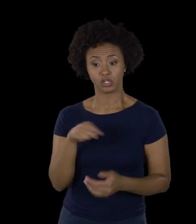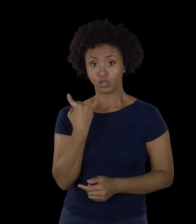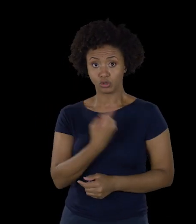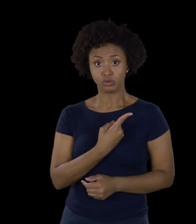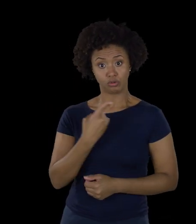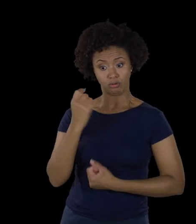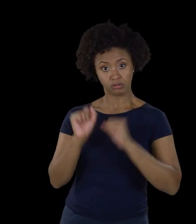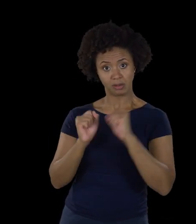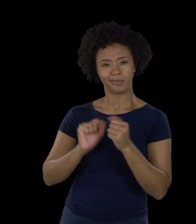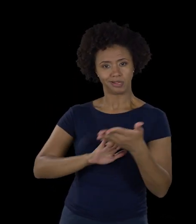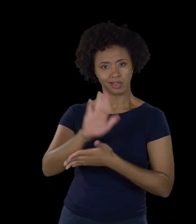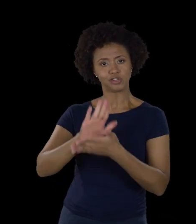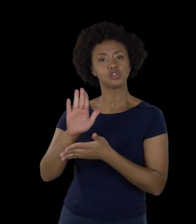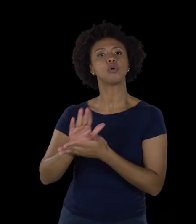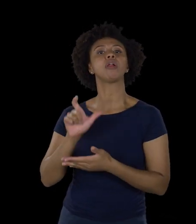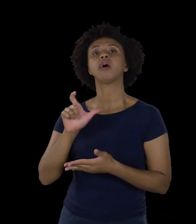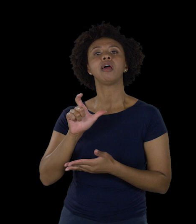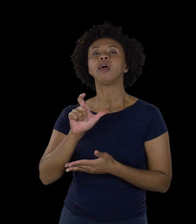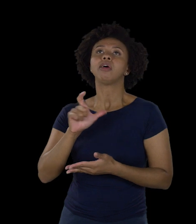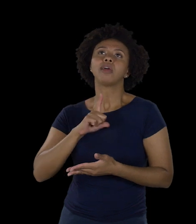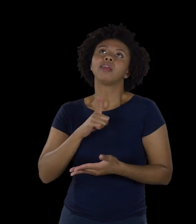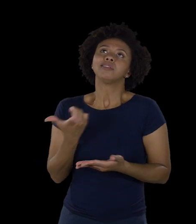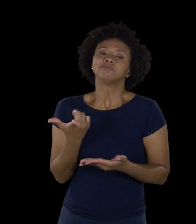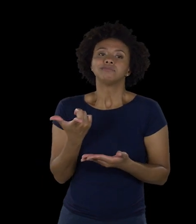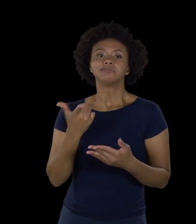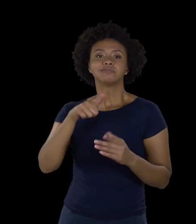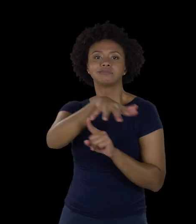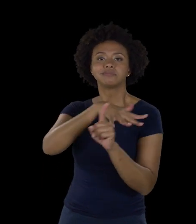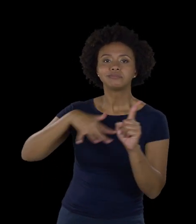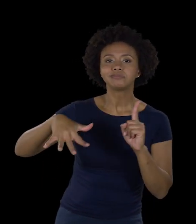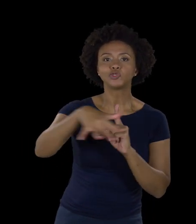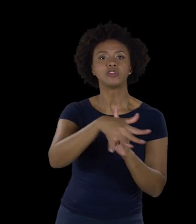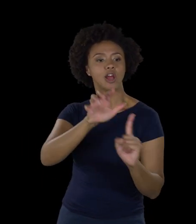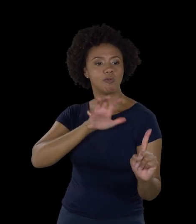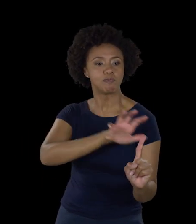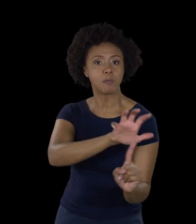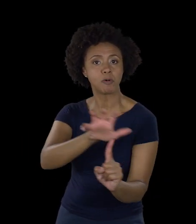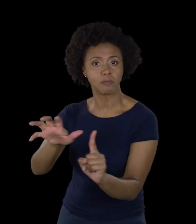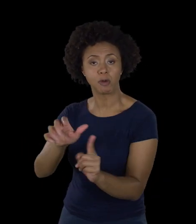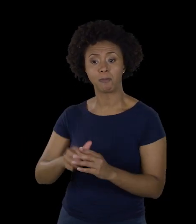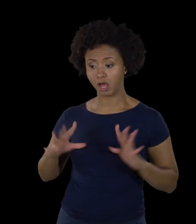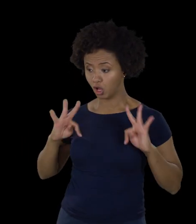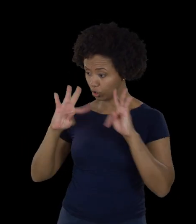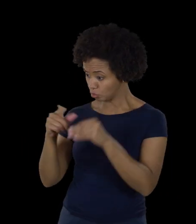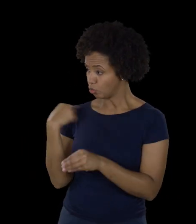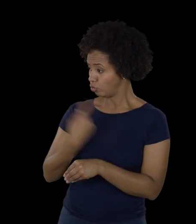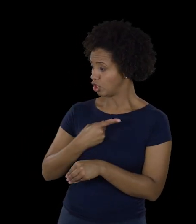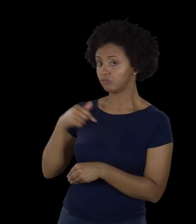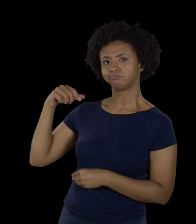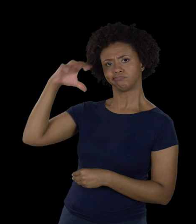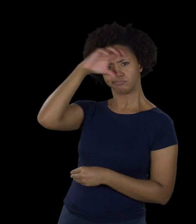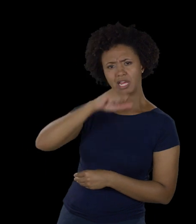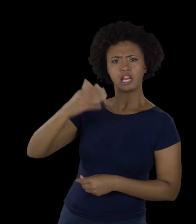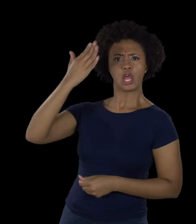de impacto social e acredita que os nossos conteúdos têm que ser devolvidos para a escola, devolvidos para a